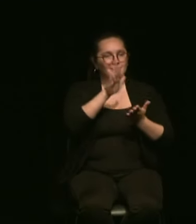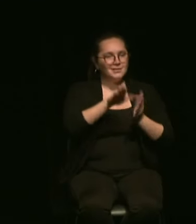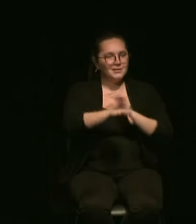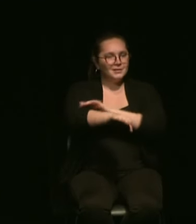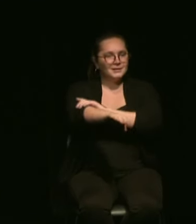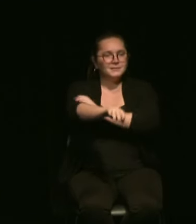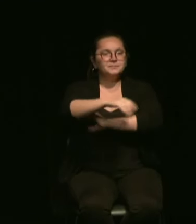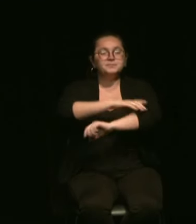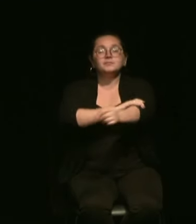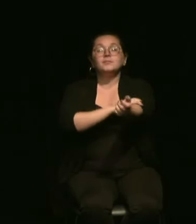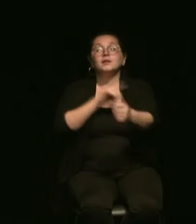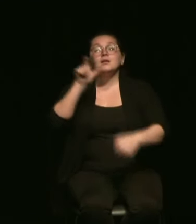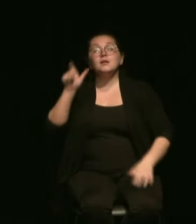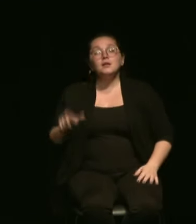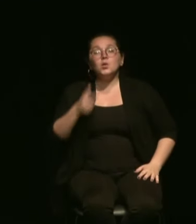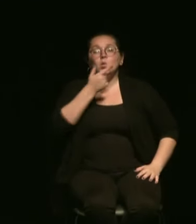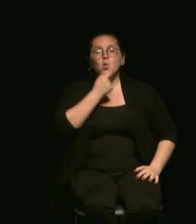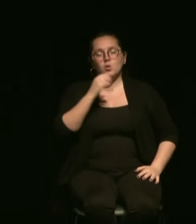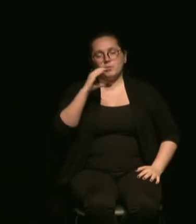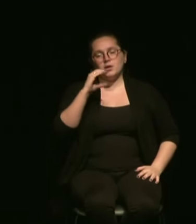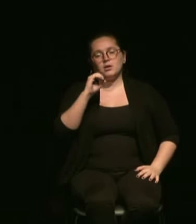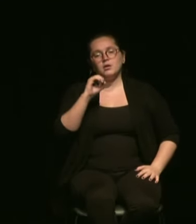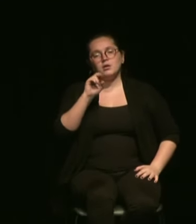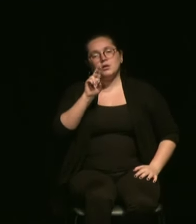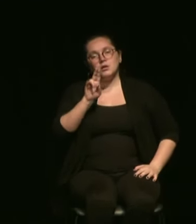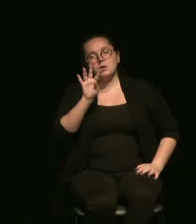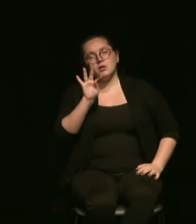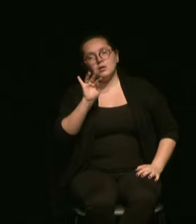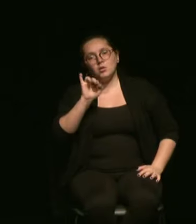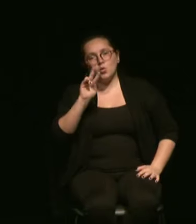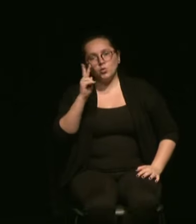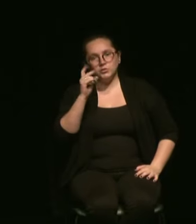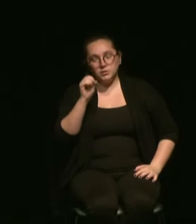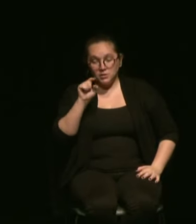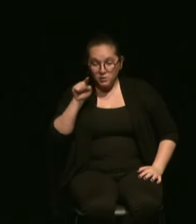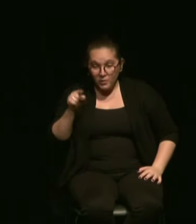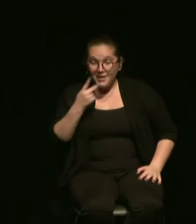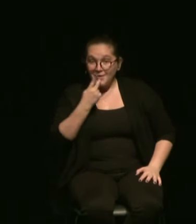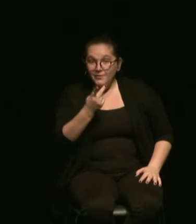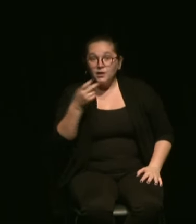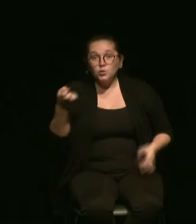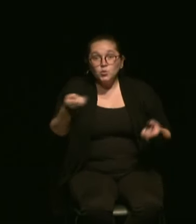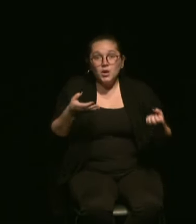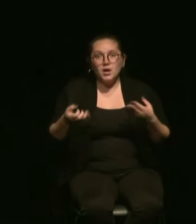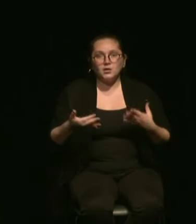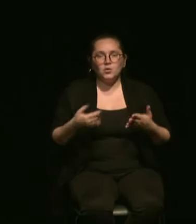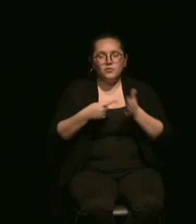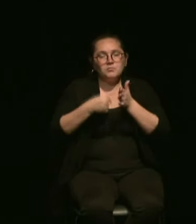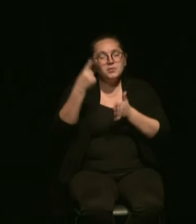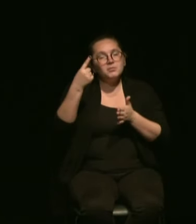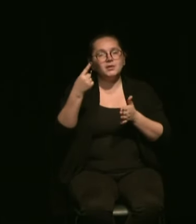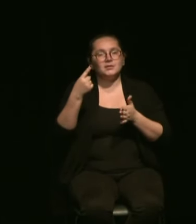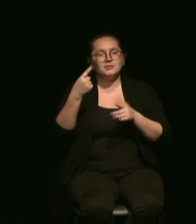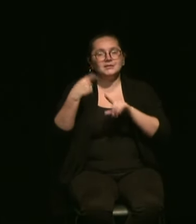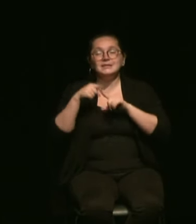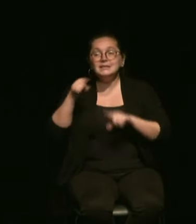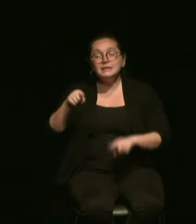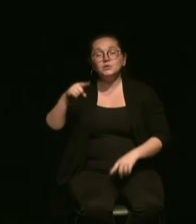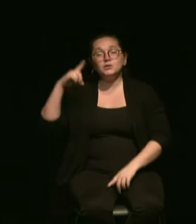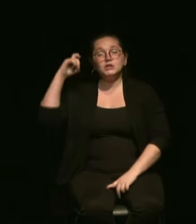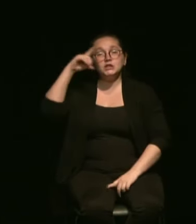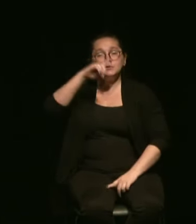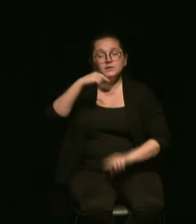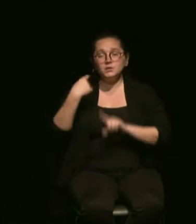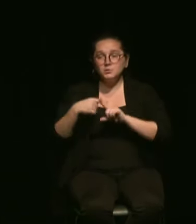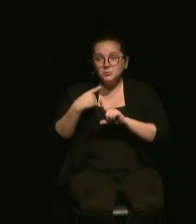O Coutinho se interessa por aquilo que é novo, por aquilo que é dito pela primeira vez. E isso é muito difícil que pessoas com